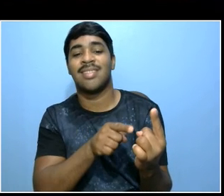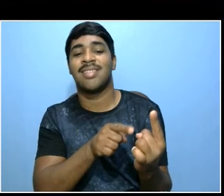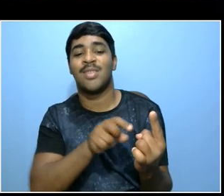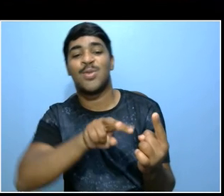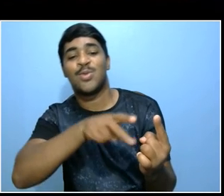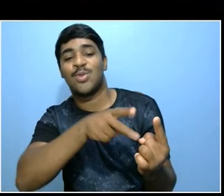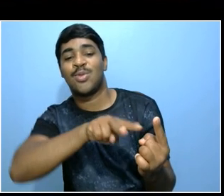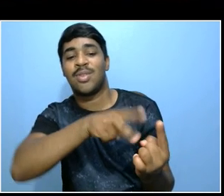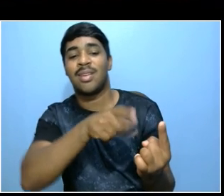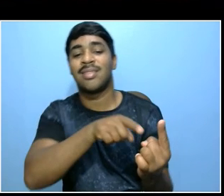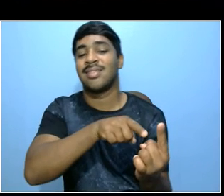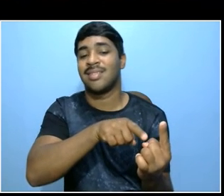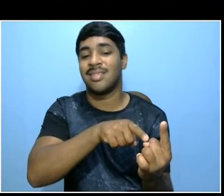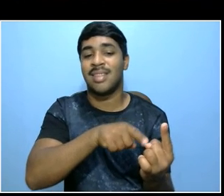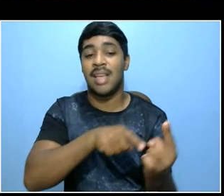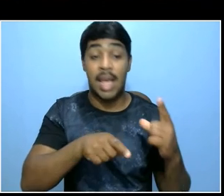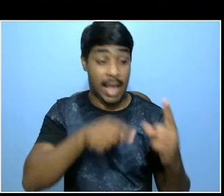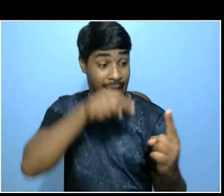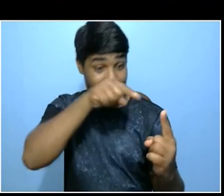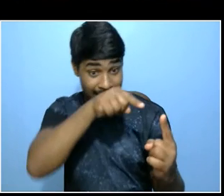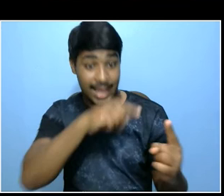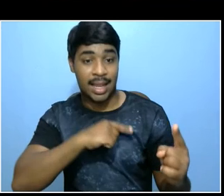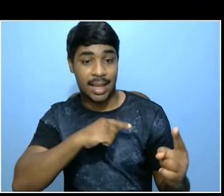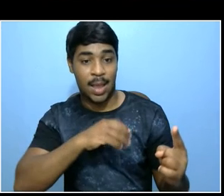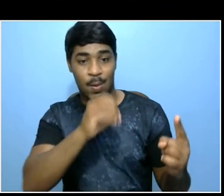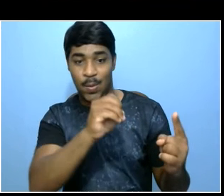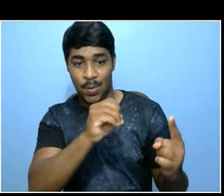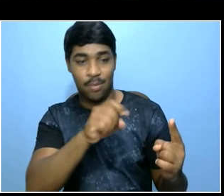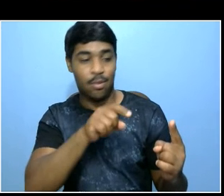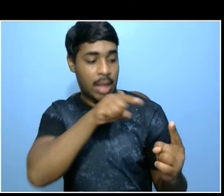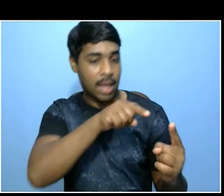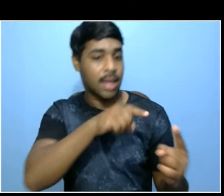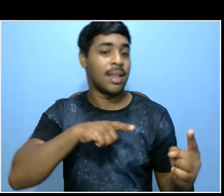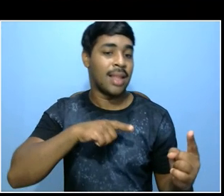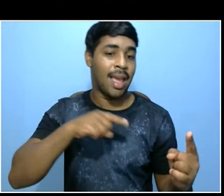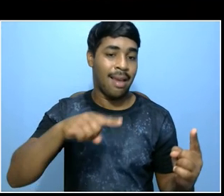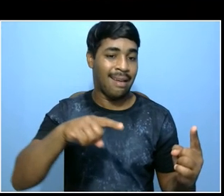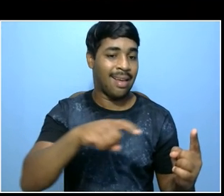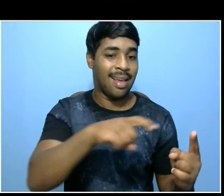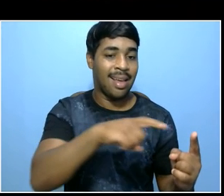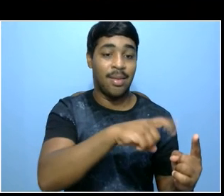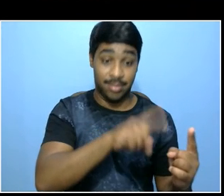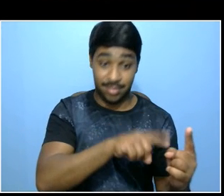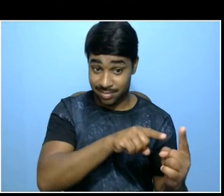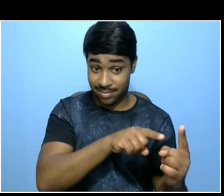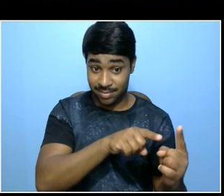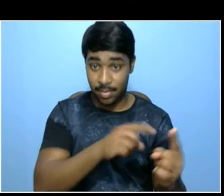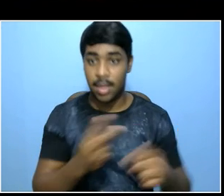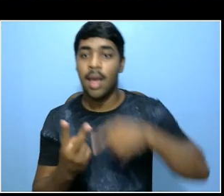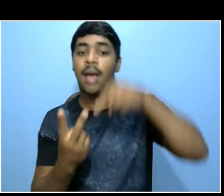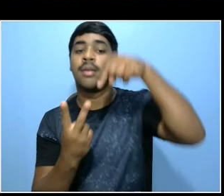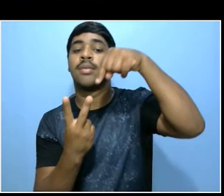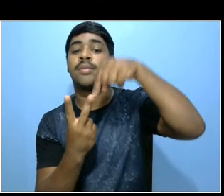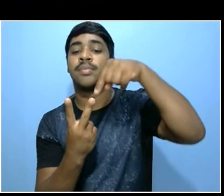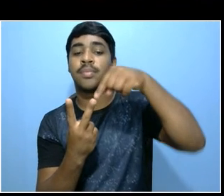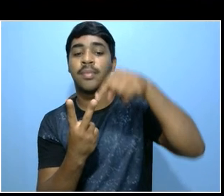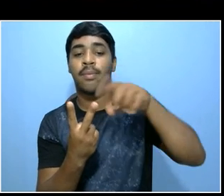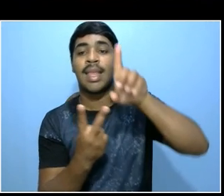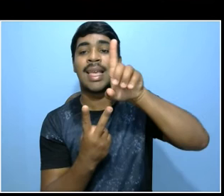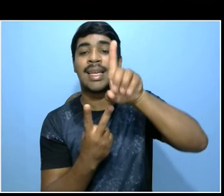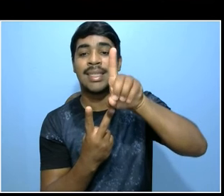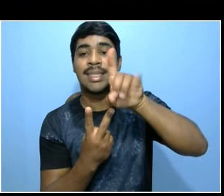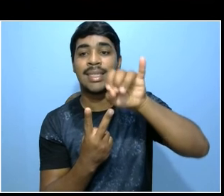dois gametas no mesmo indivíduo, certo? O que é um ser dioico? É quando os dois sexos estão separados. Por